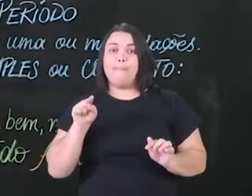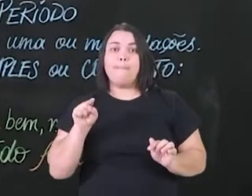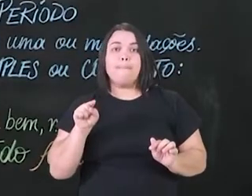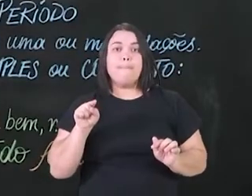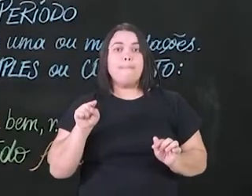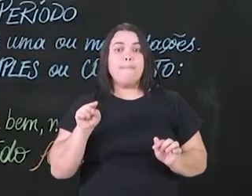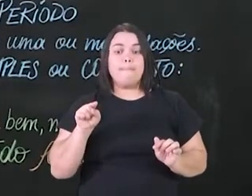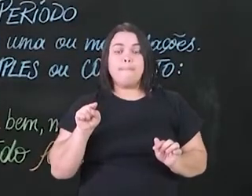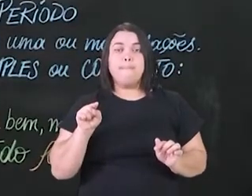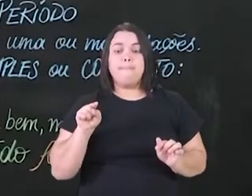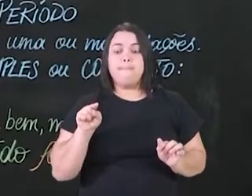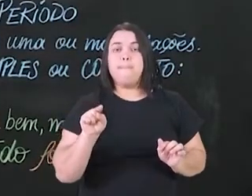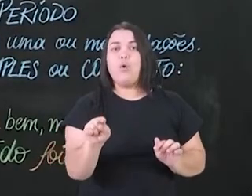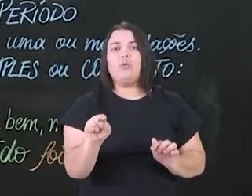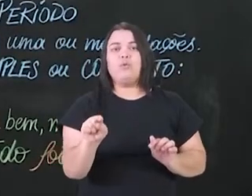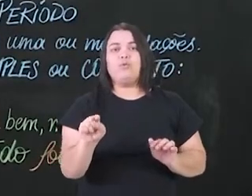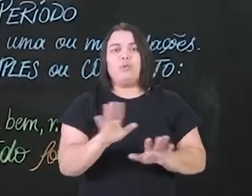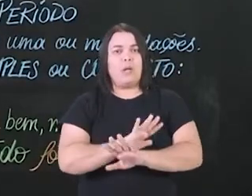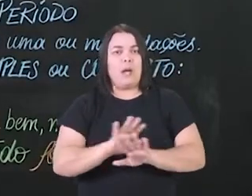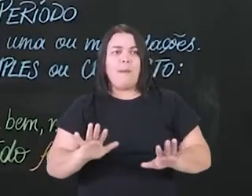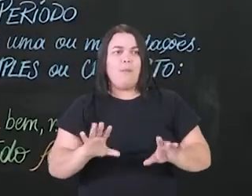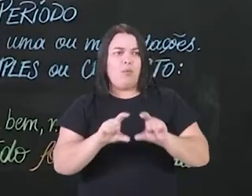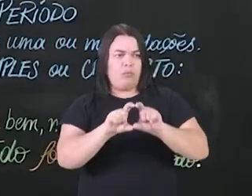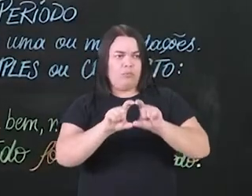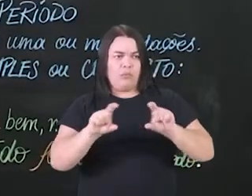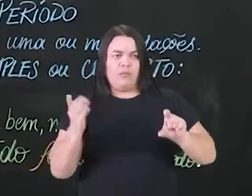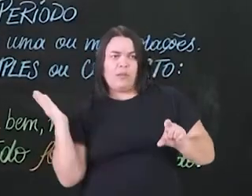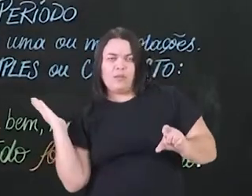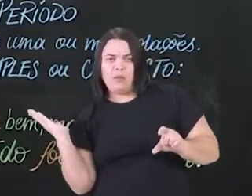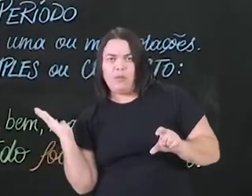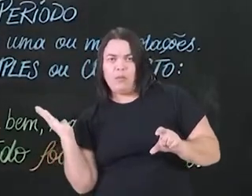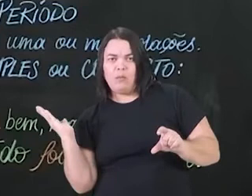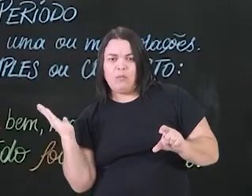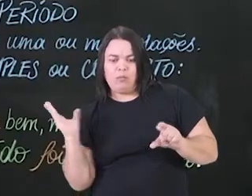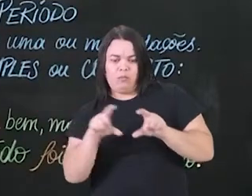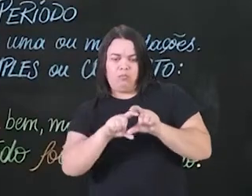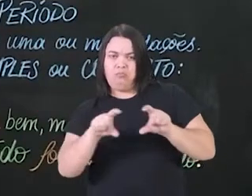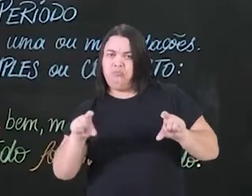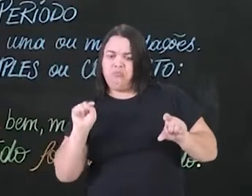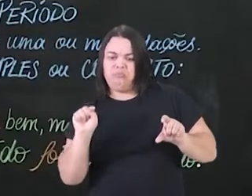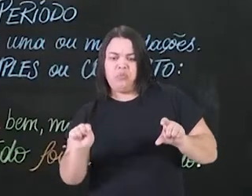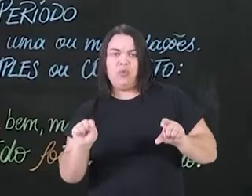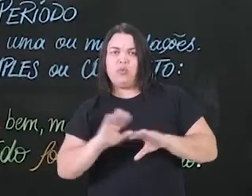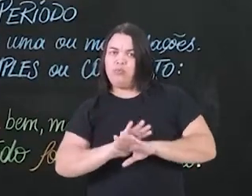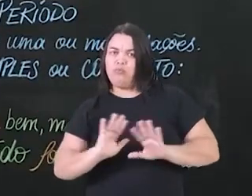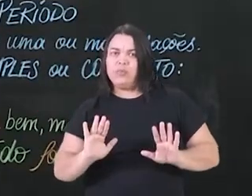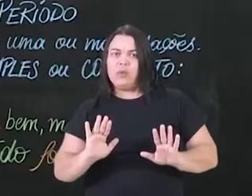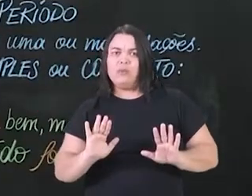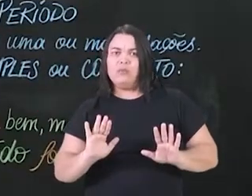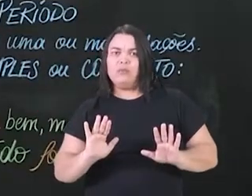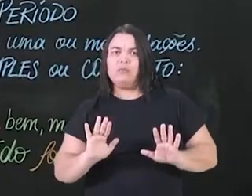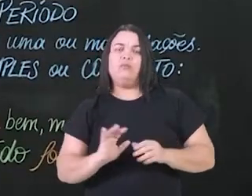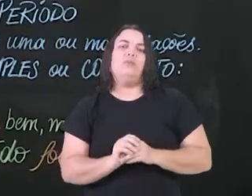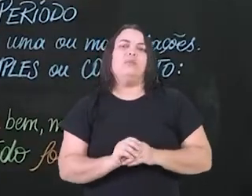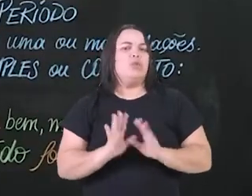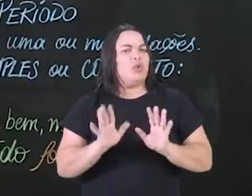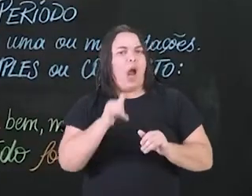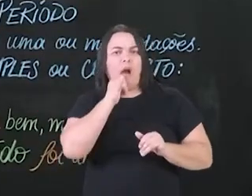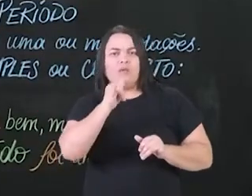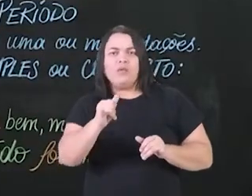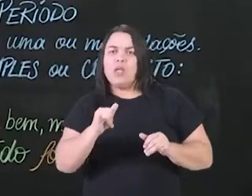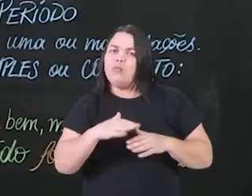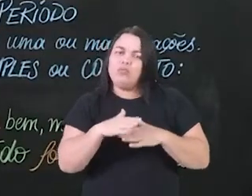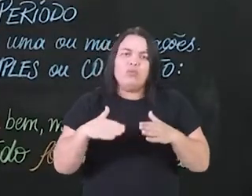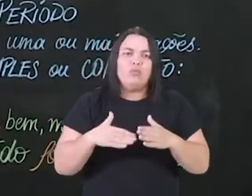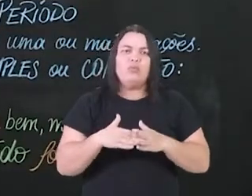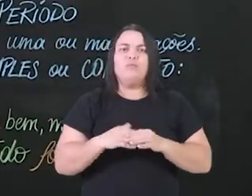de segmento, um ponto que encerra a frase. Nesse caso, ele é de segmento que está continuando, né? Mas poderia ser um ponto final, caso a informação terminasse aqui,